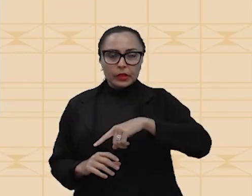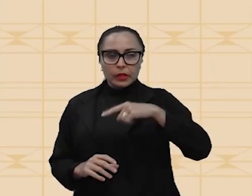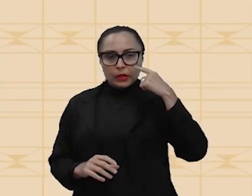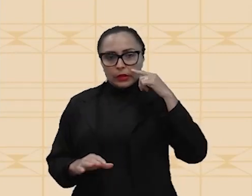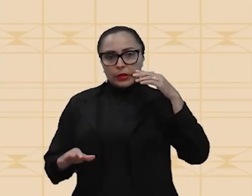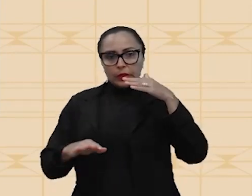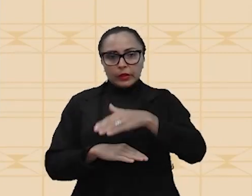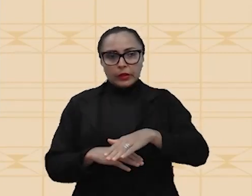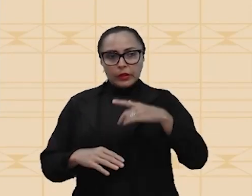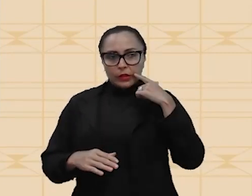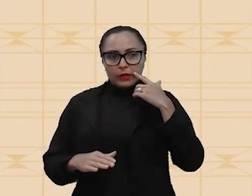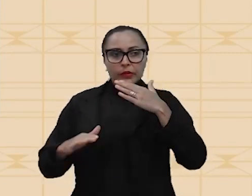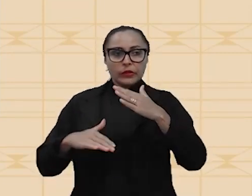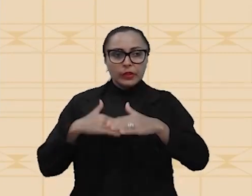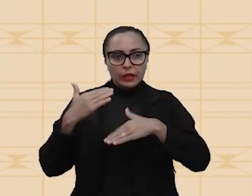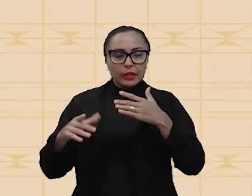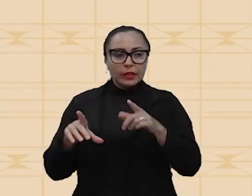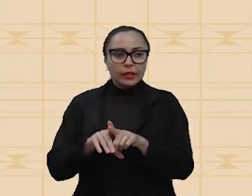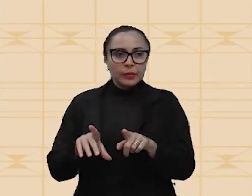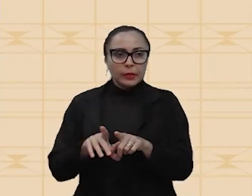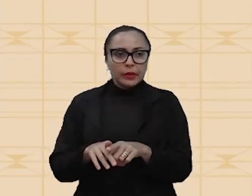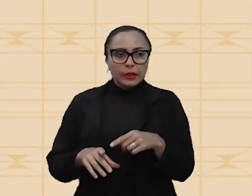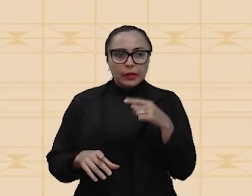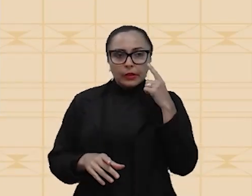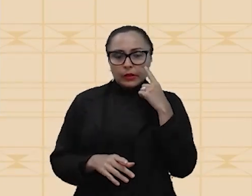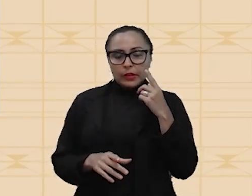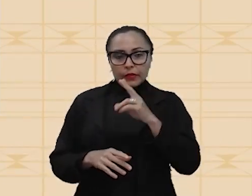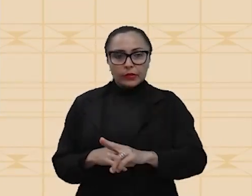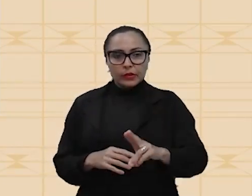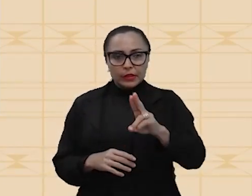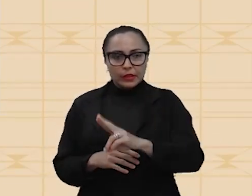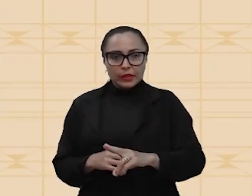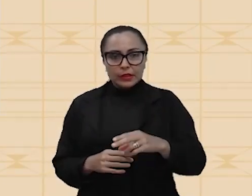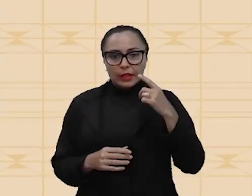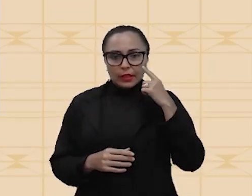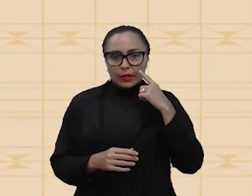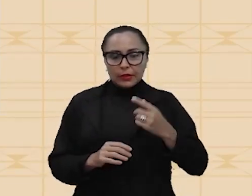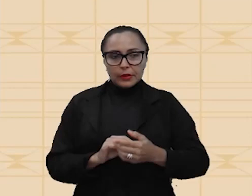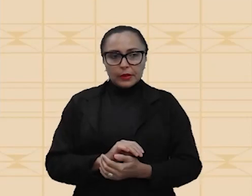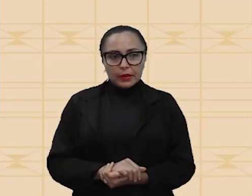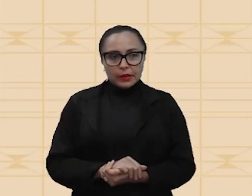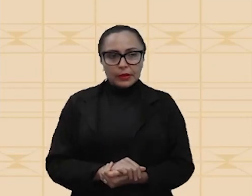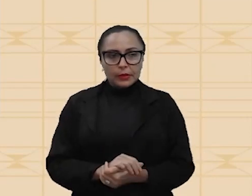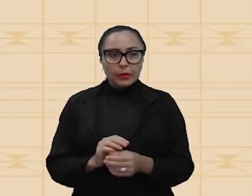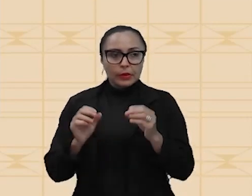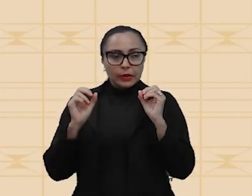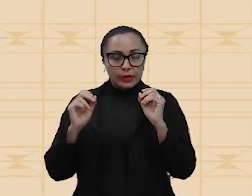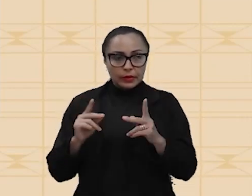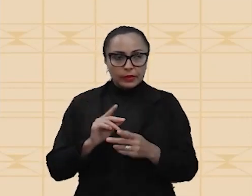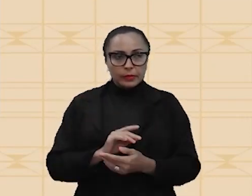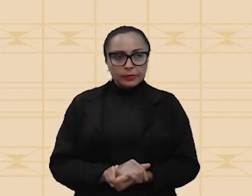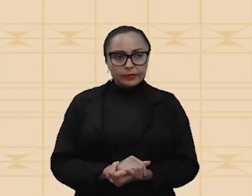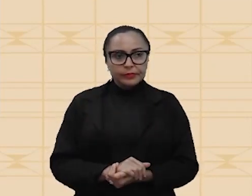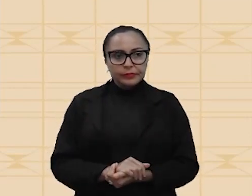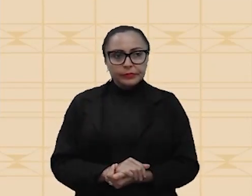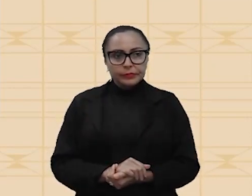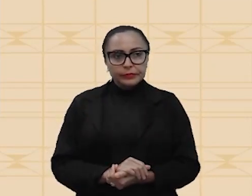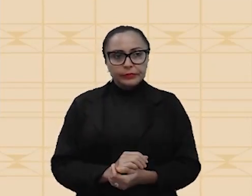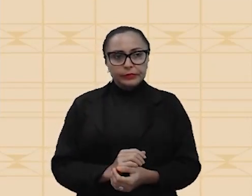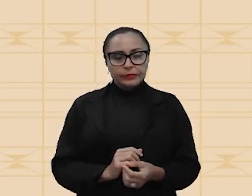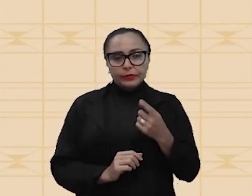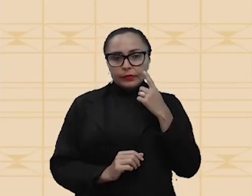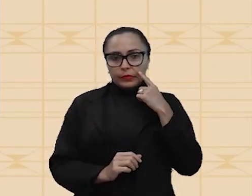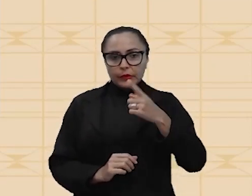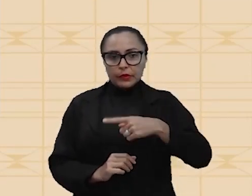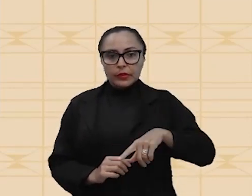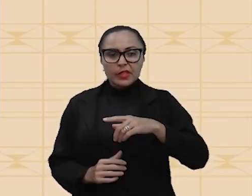a dissipação, que é onde a gente vai utilizar na fórmula da potência. Ok? Então, a potência dissipada vai ser